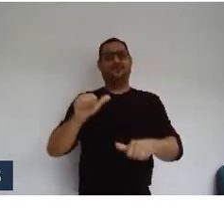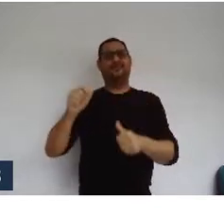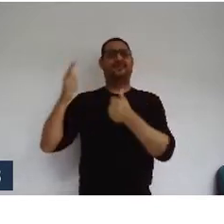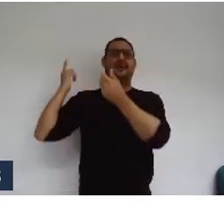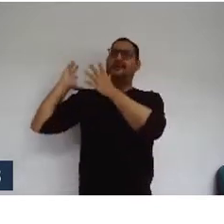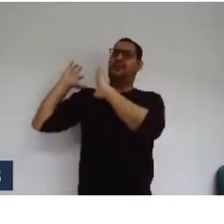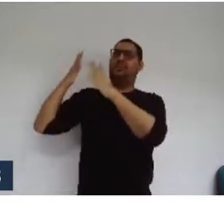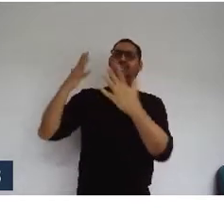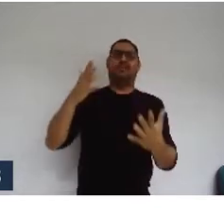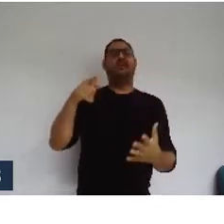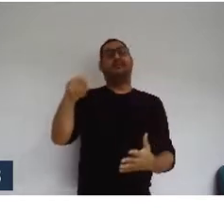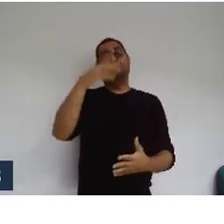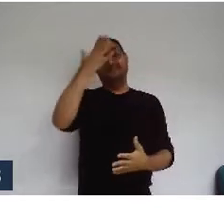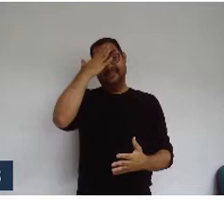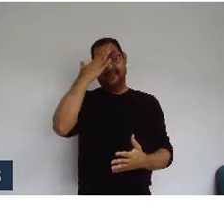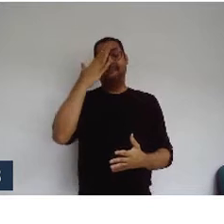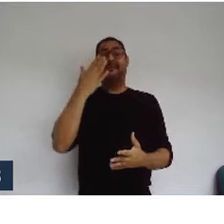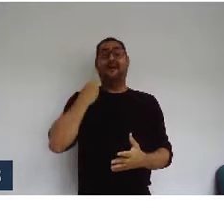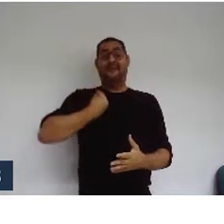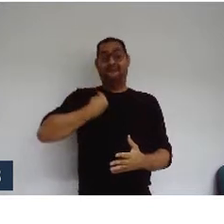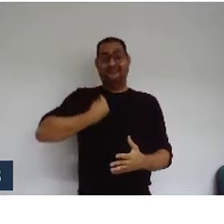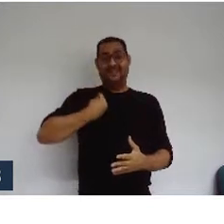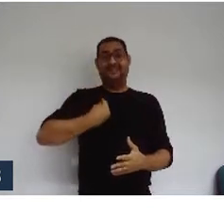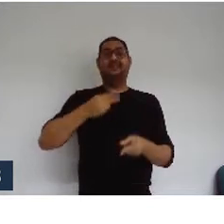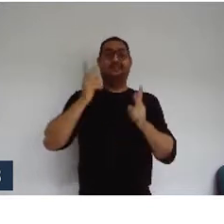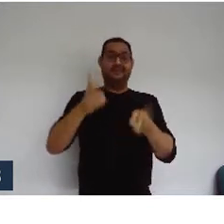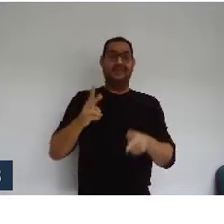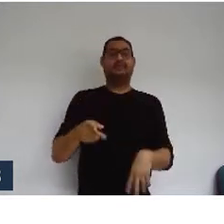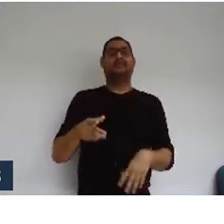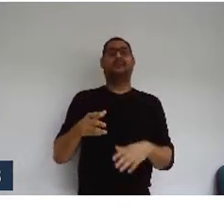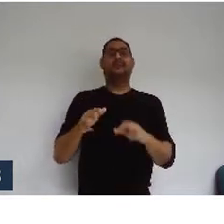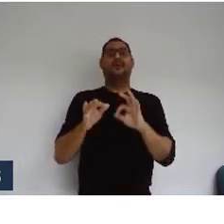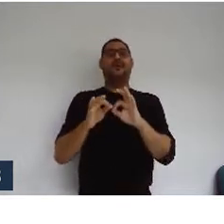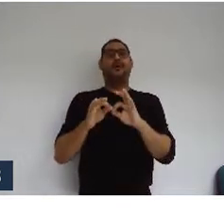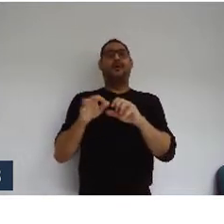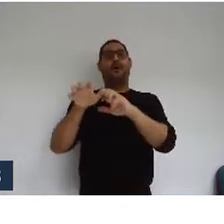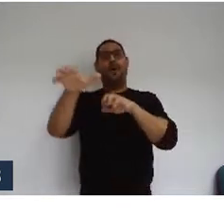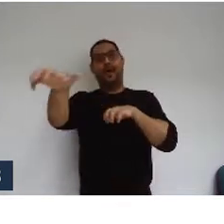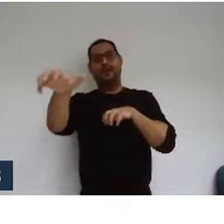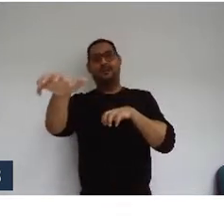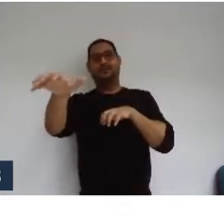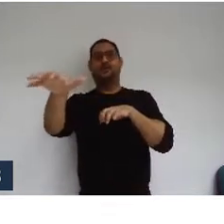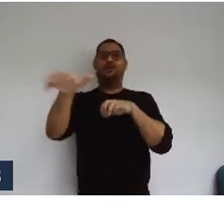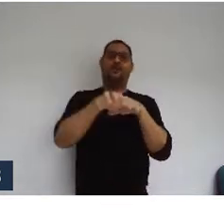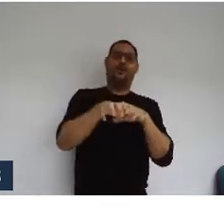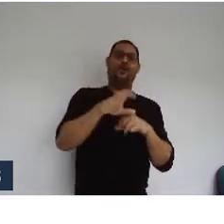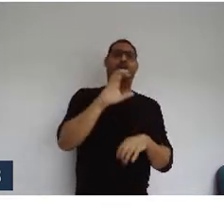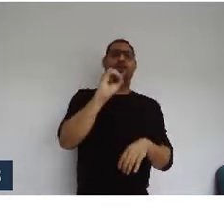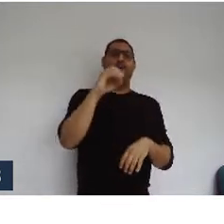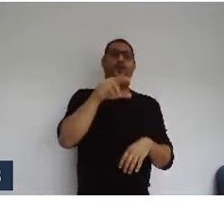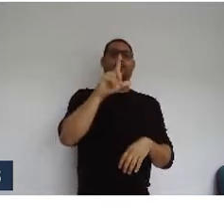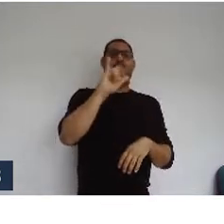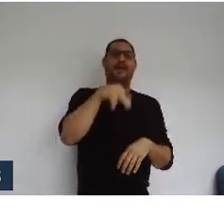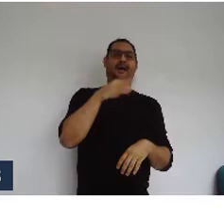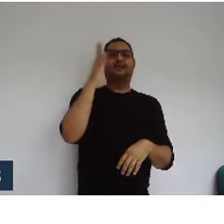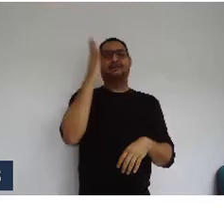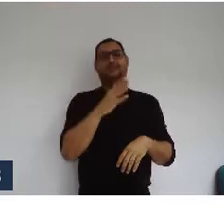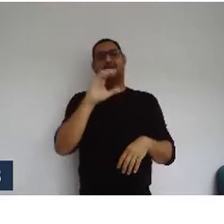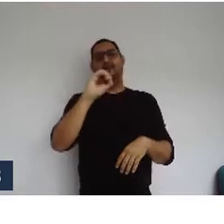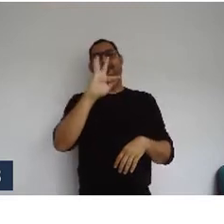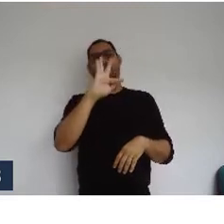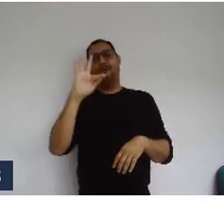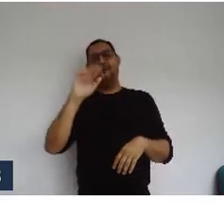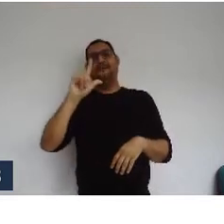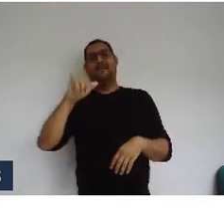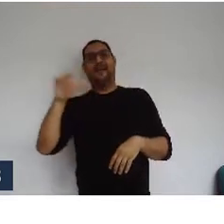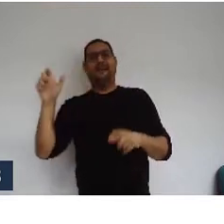vez mais entendidas nas relações online e offline, como uma palavra só, online e offline, que são